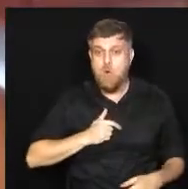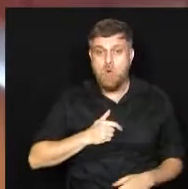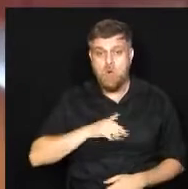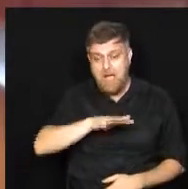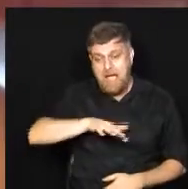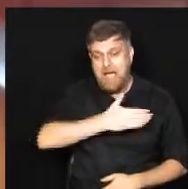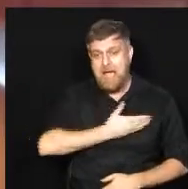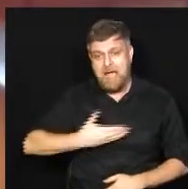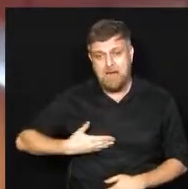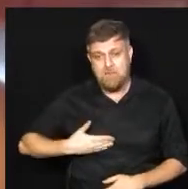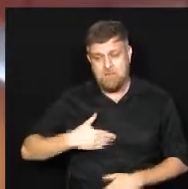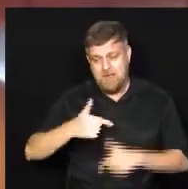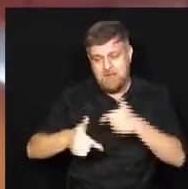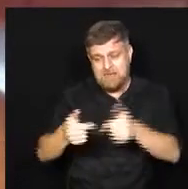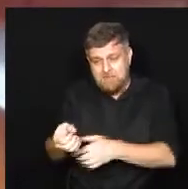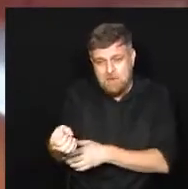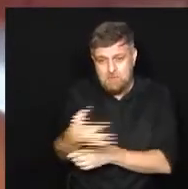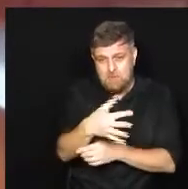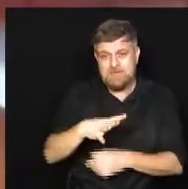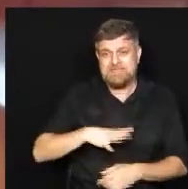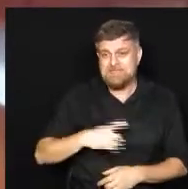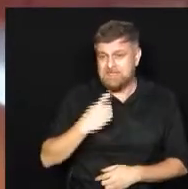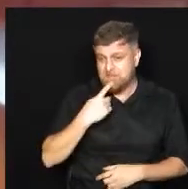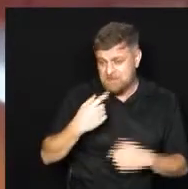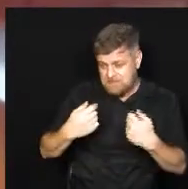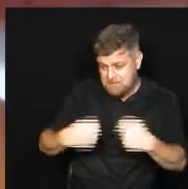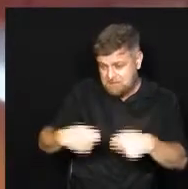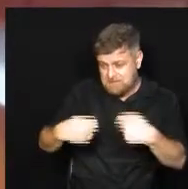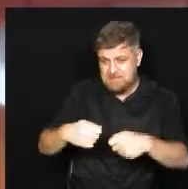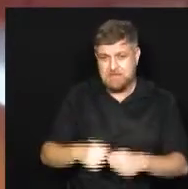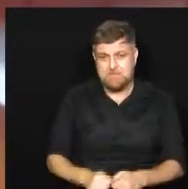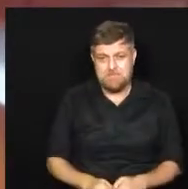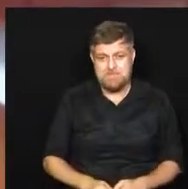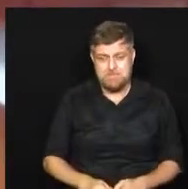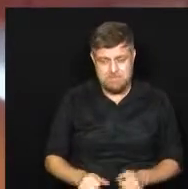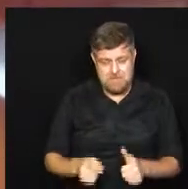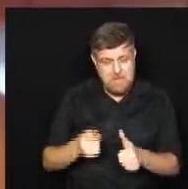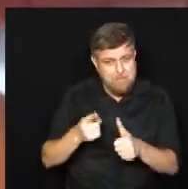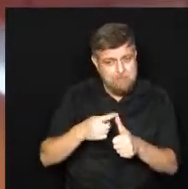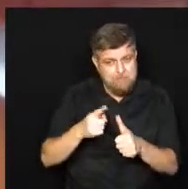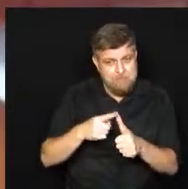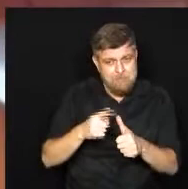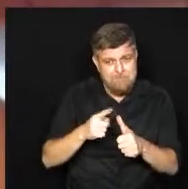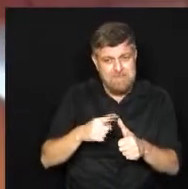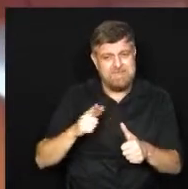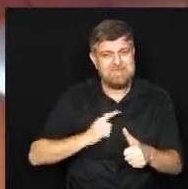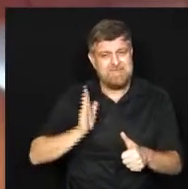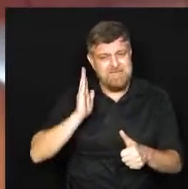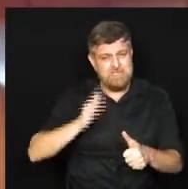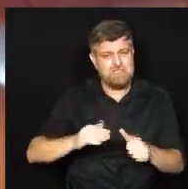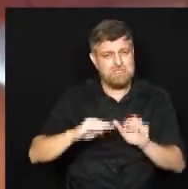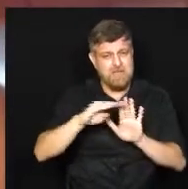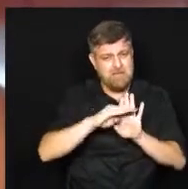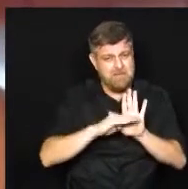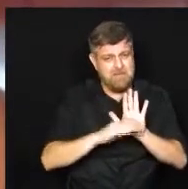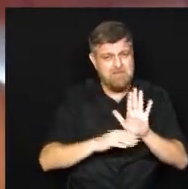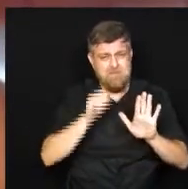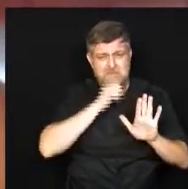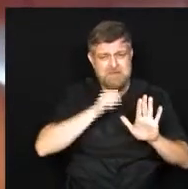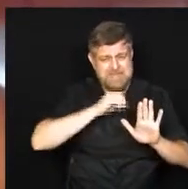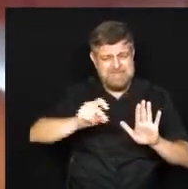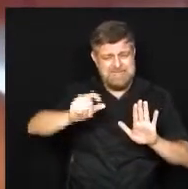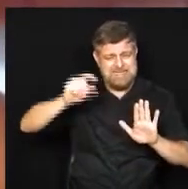que Campinas demandava. E uma primeira questão que surgiu, que era uma pauta antiga